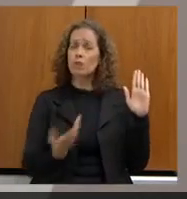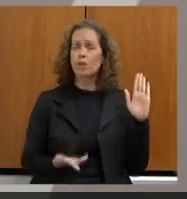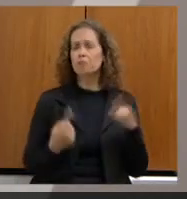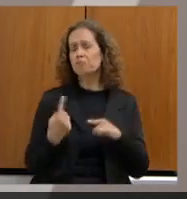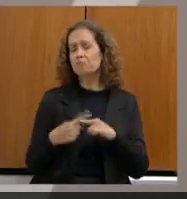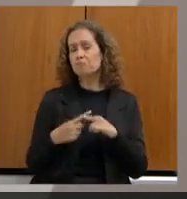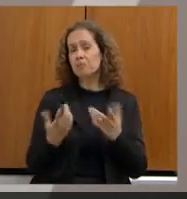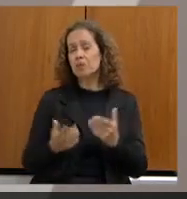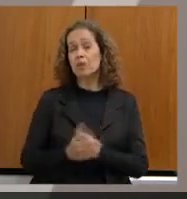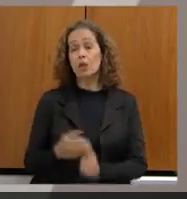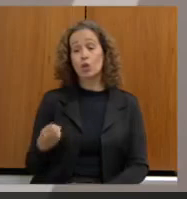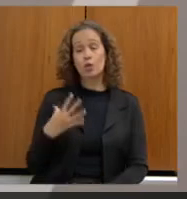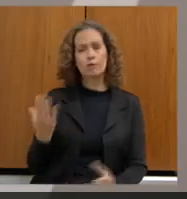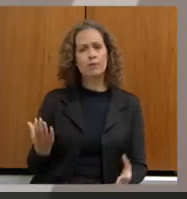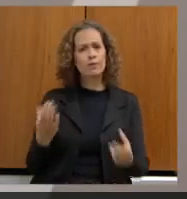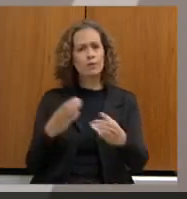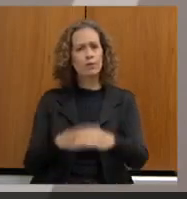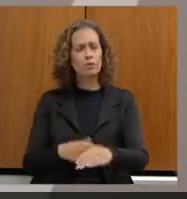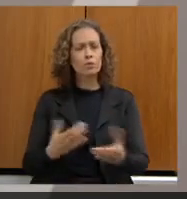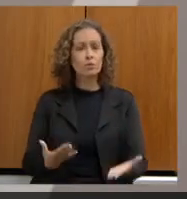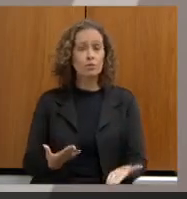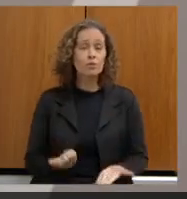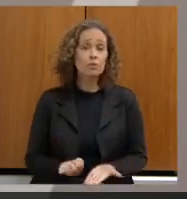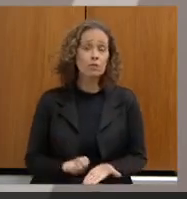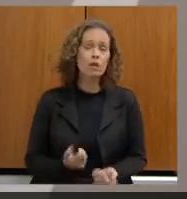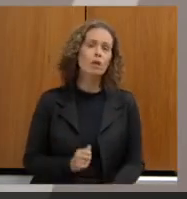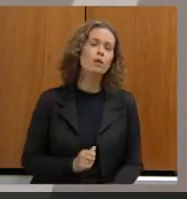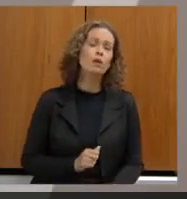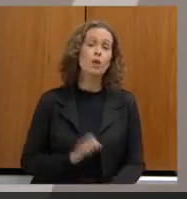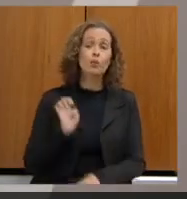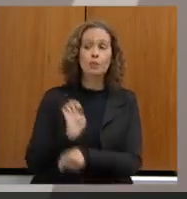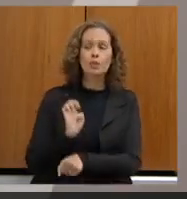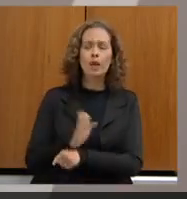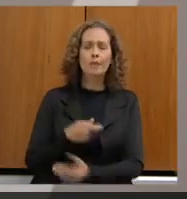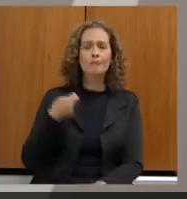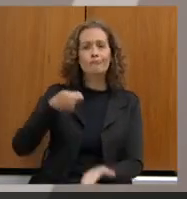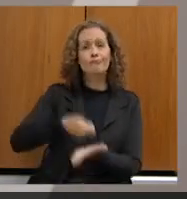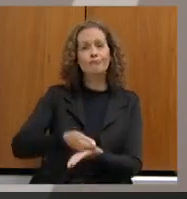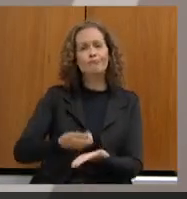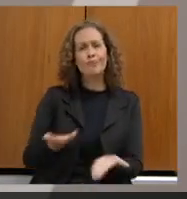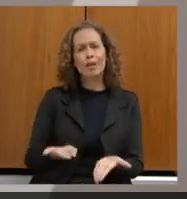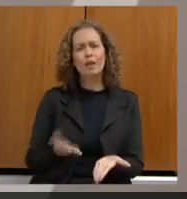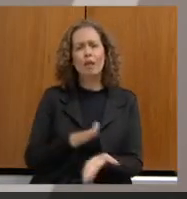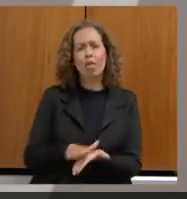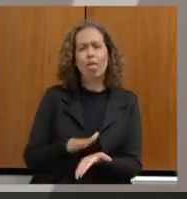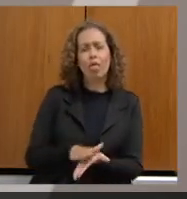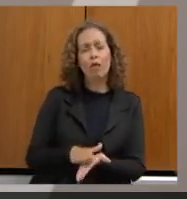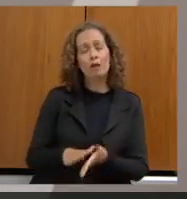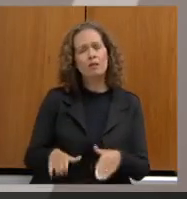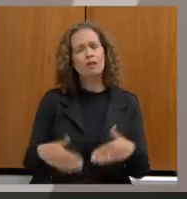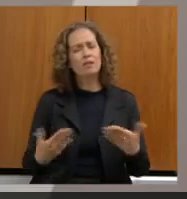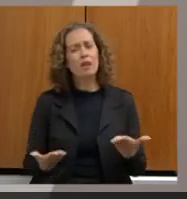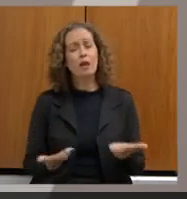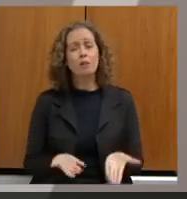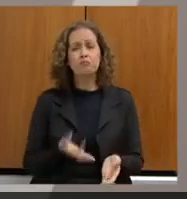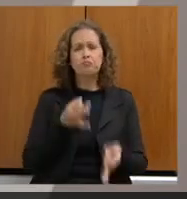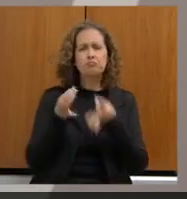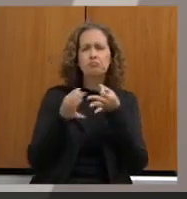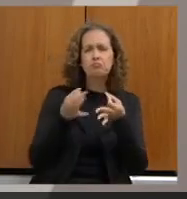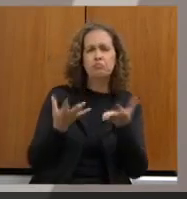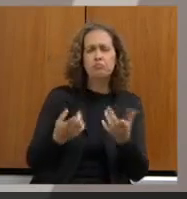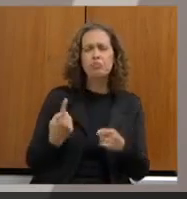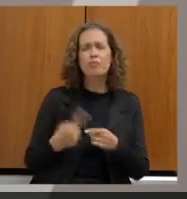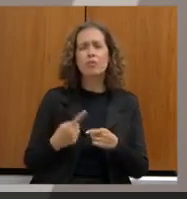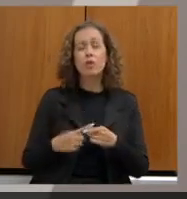fazer novos concursos quando era muito estado tão entender aí também se não seria mais eficiente e econômica do Estado a